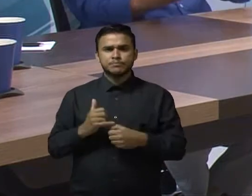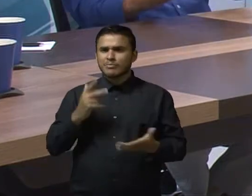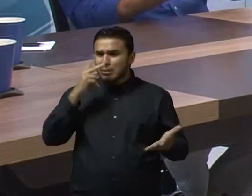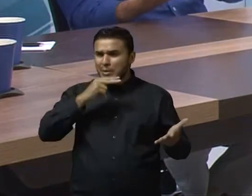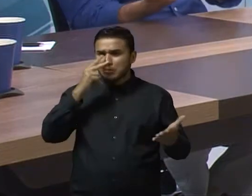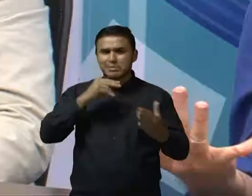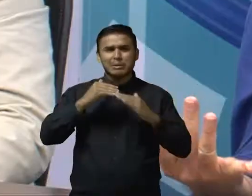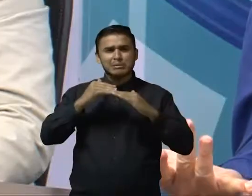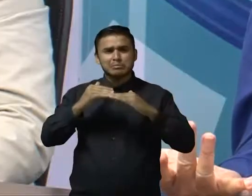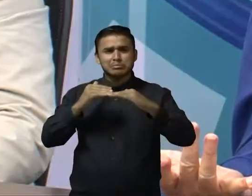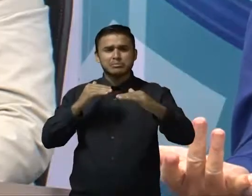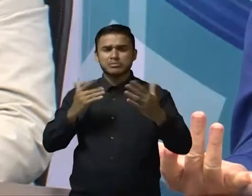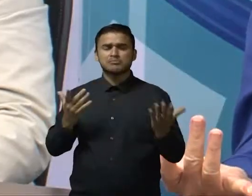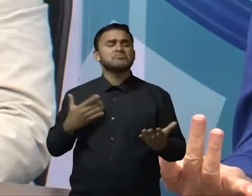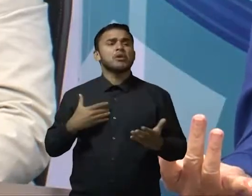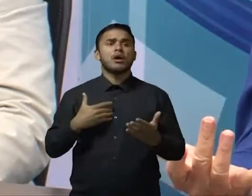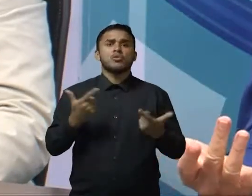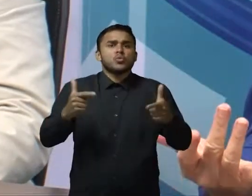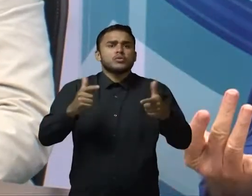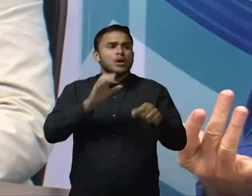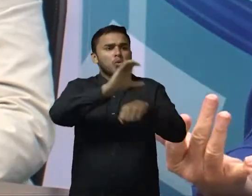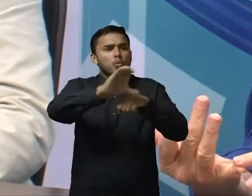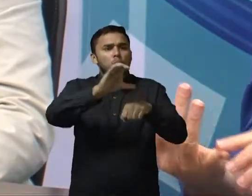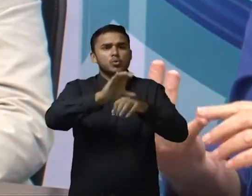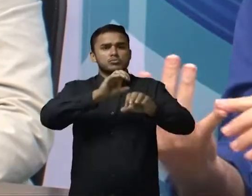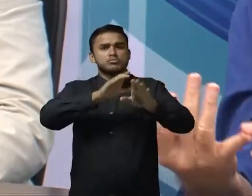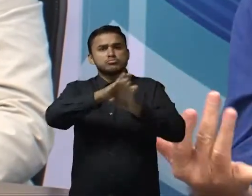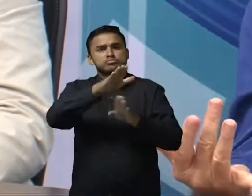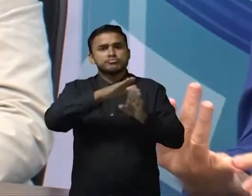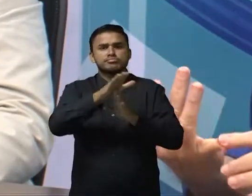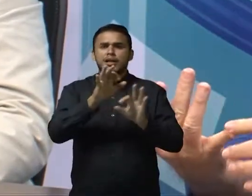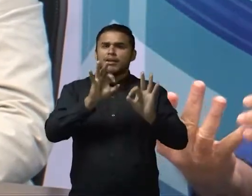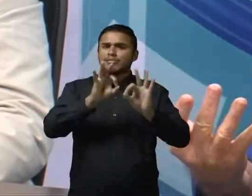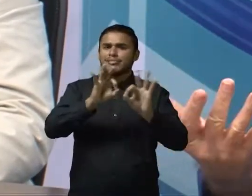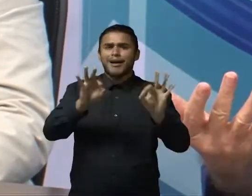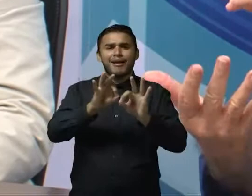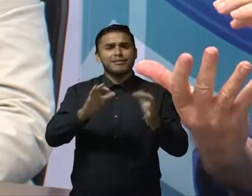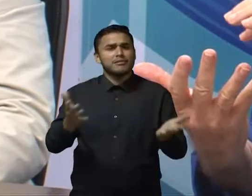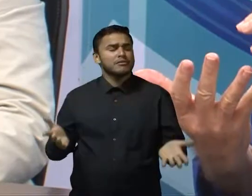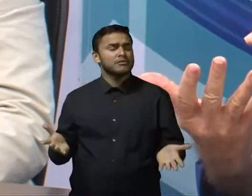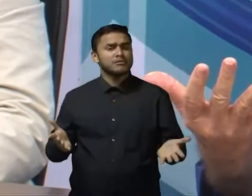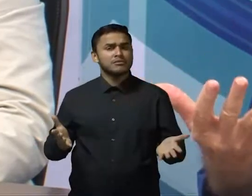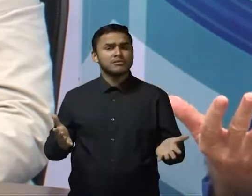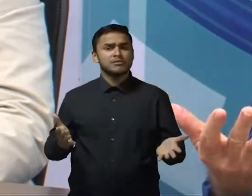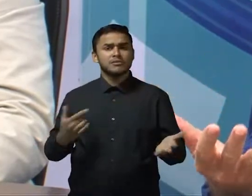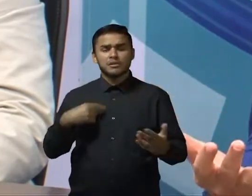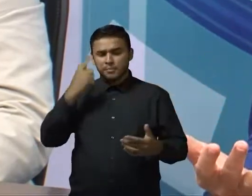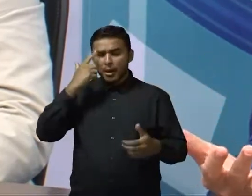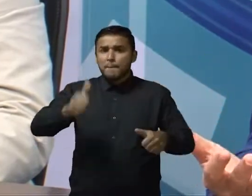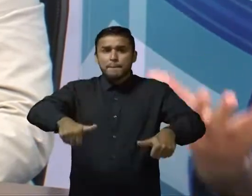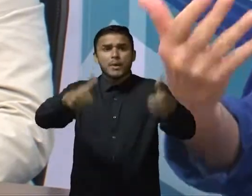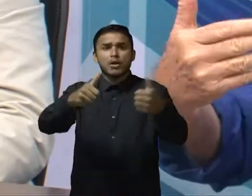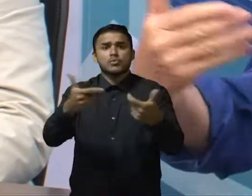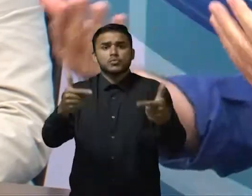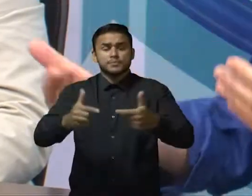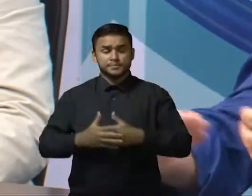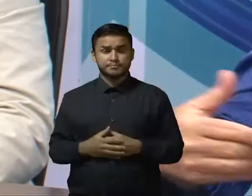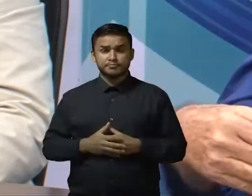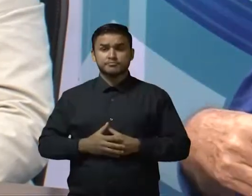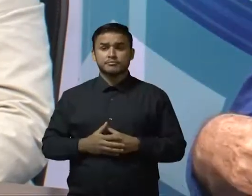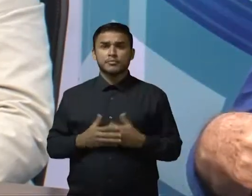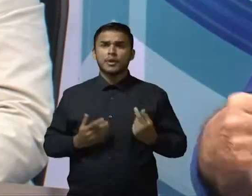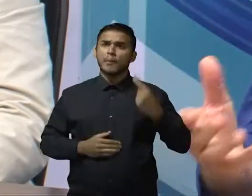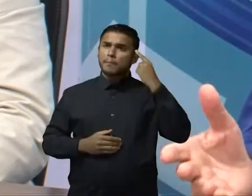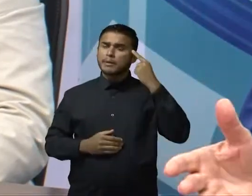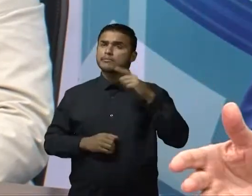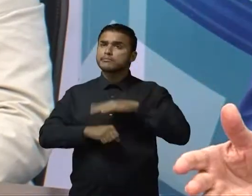situação de que não se socializa, né, ou não ressocializa, aliás, você não melhora a situação e se diz